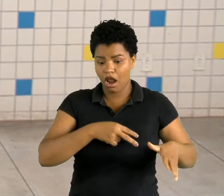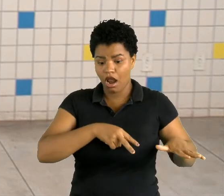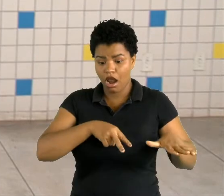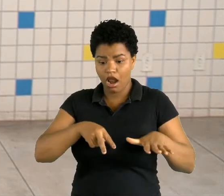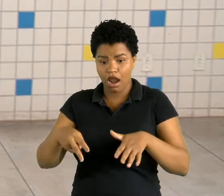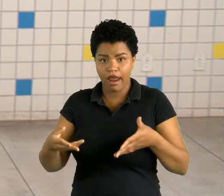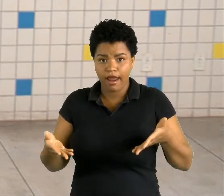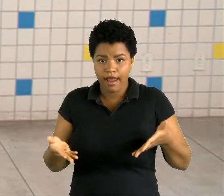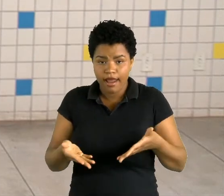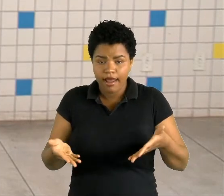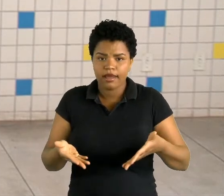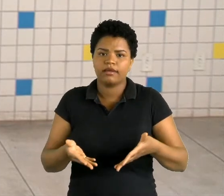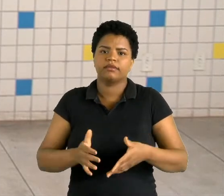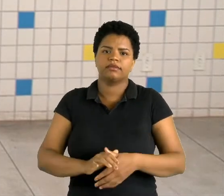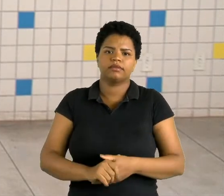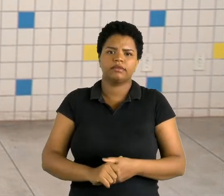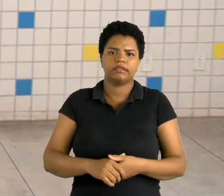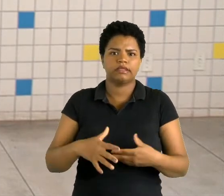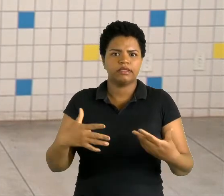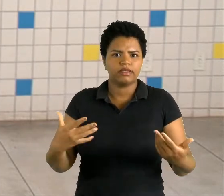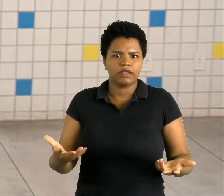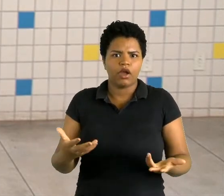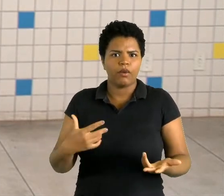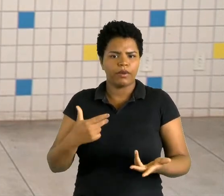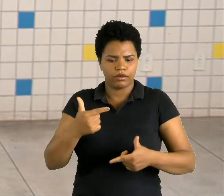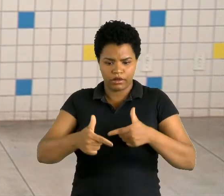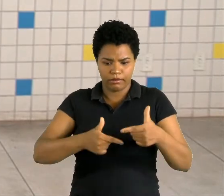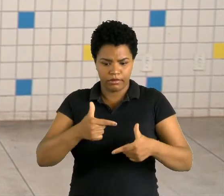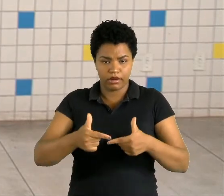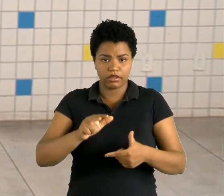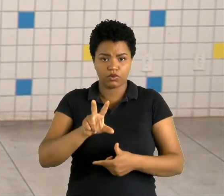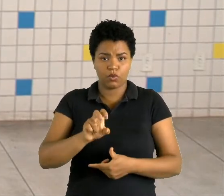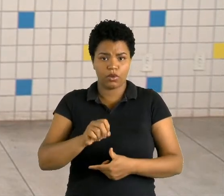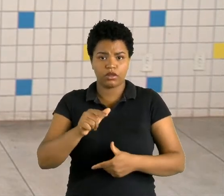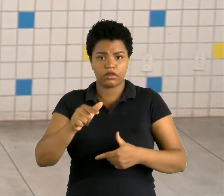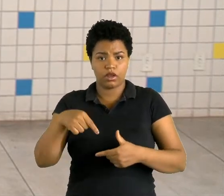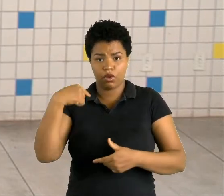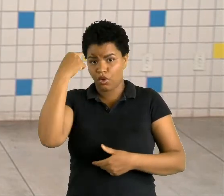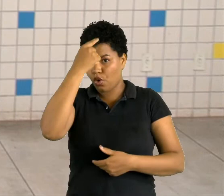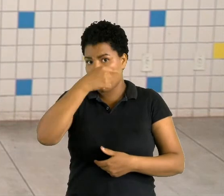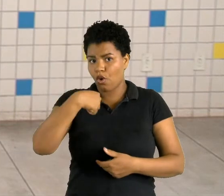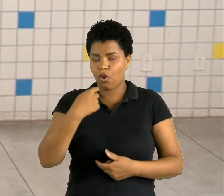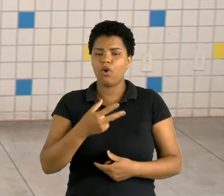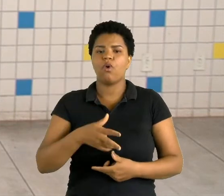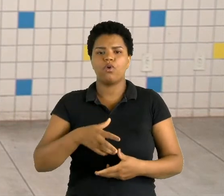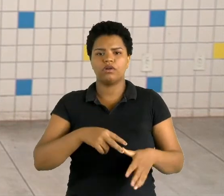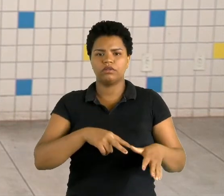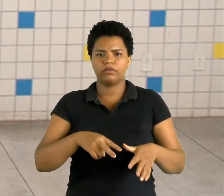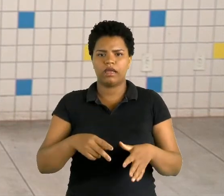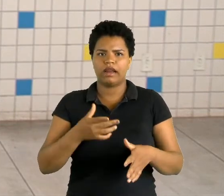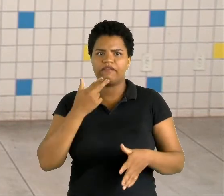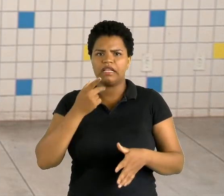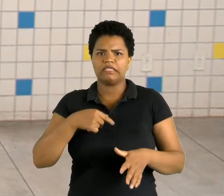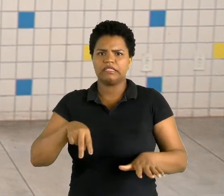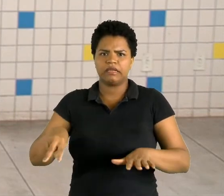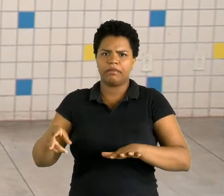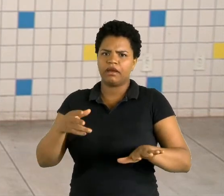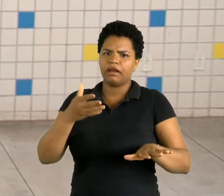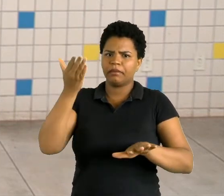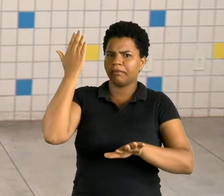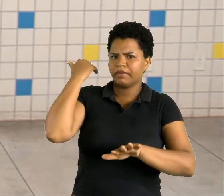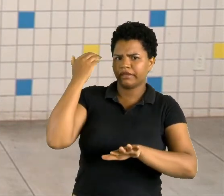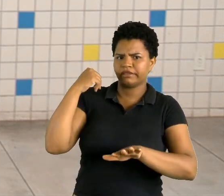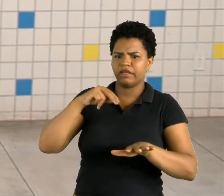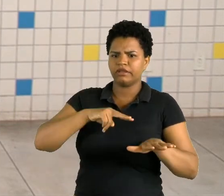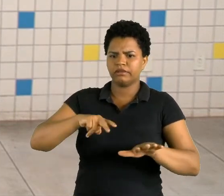nesta semana eu estou trabalhando 50 horas. Não quer dizer que na semana passada eu trabalhei 50 horas ou na semana que vem eu irei trabalhar